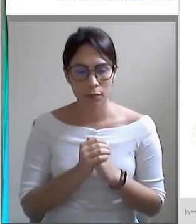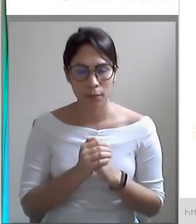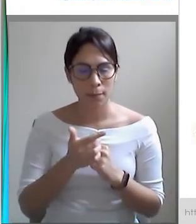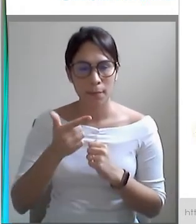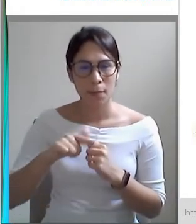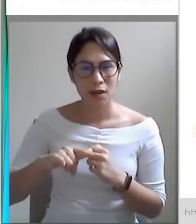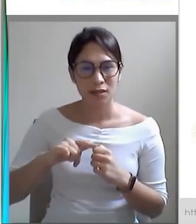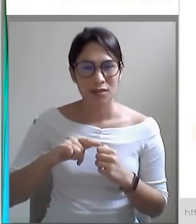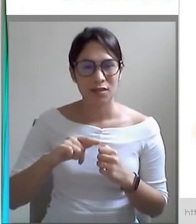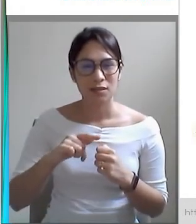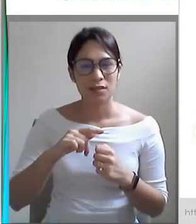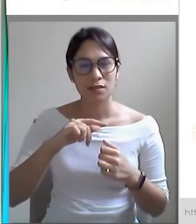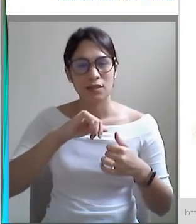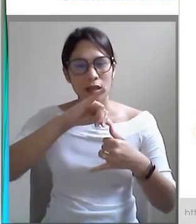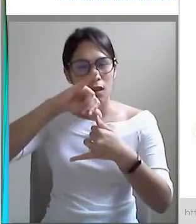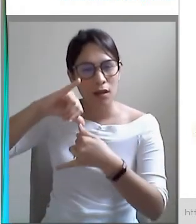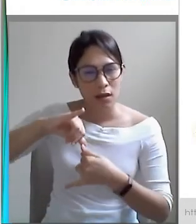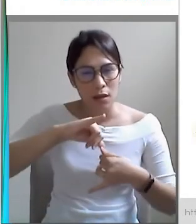hepatoglobinas